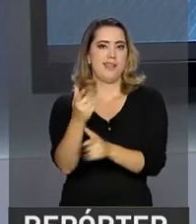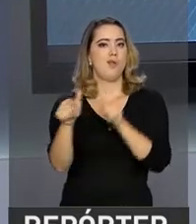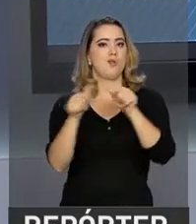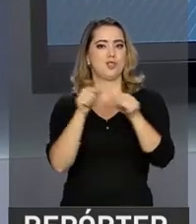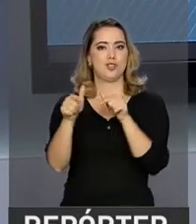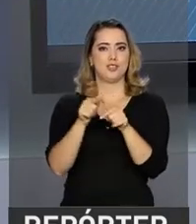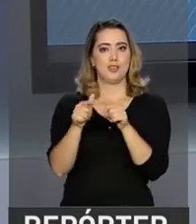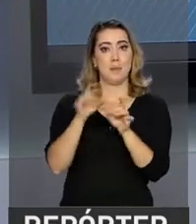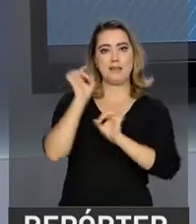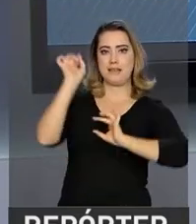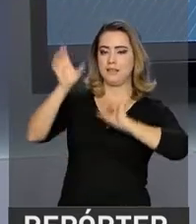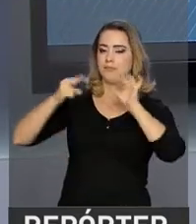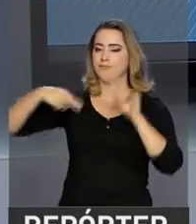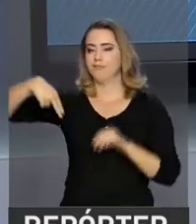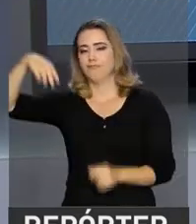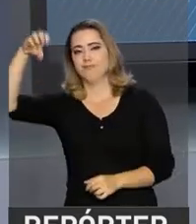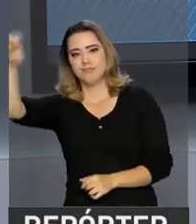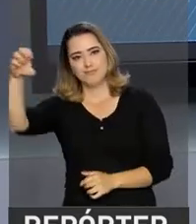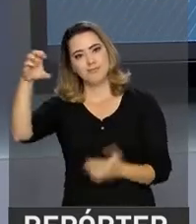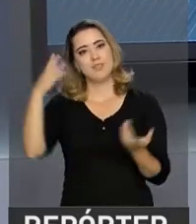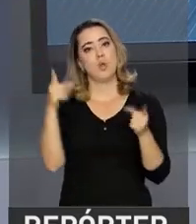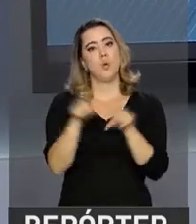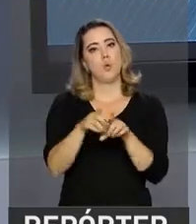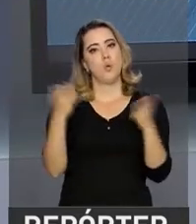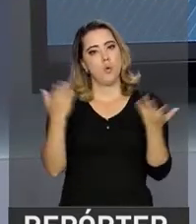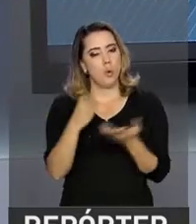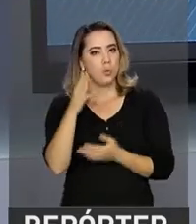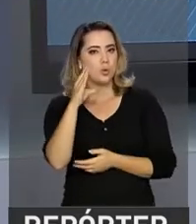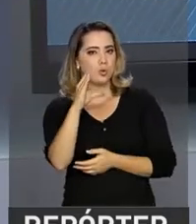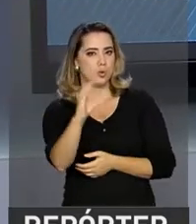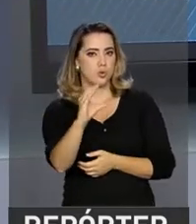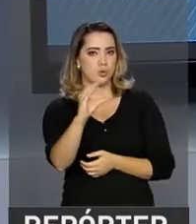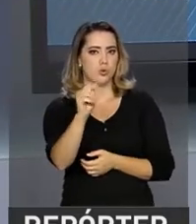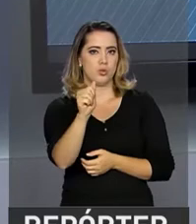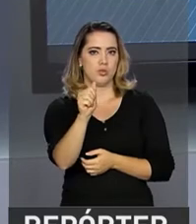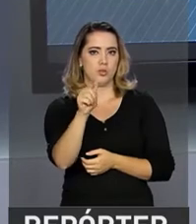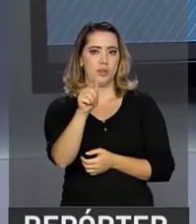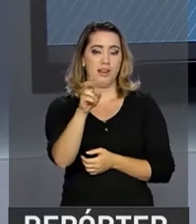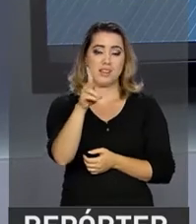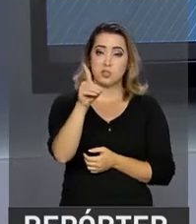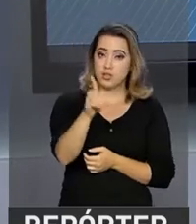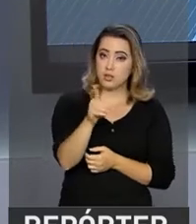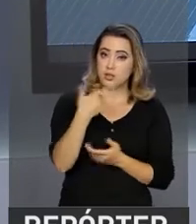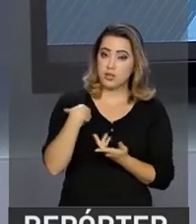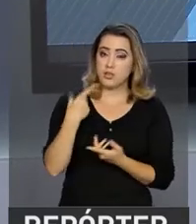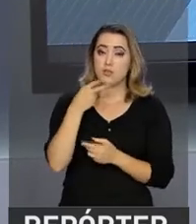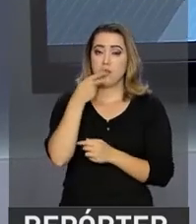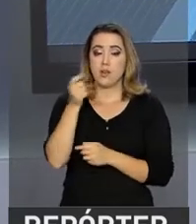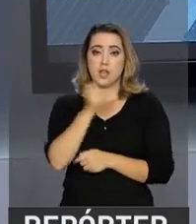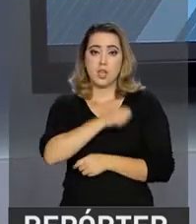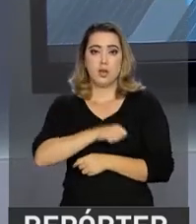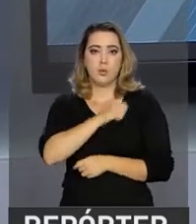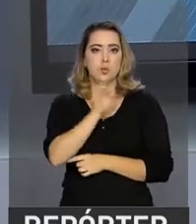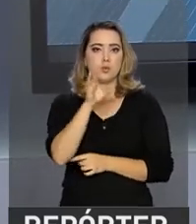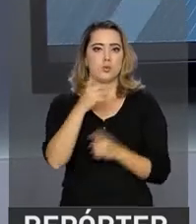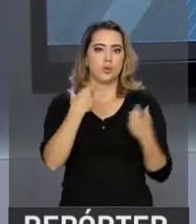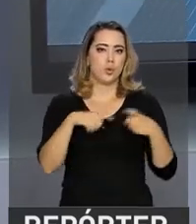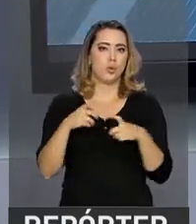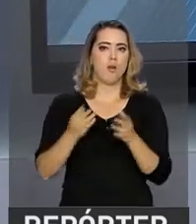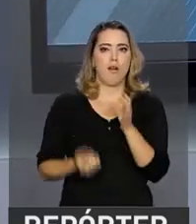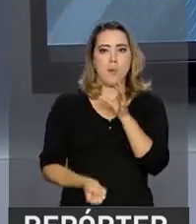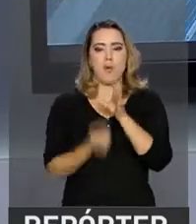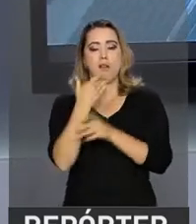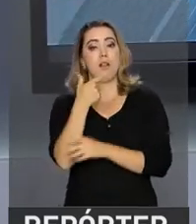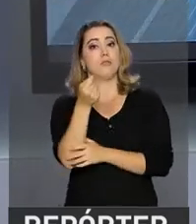região Nordeste. Segundo dados do Cadastro Geral de Empregados e Desempregados, o CAGED, em agosto, só na região foram